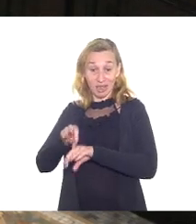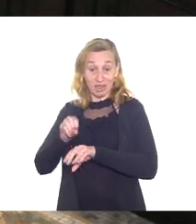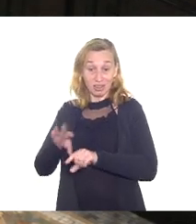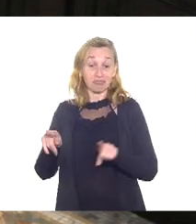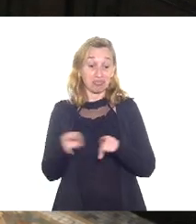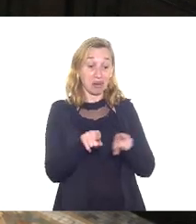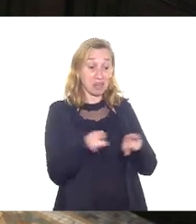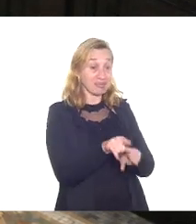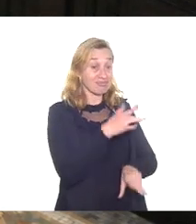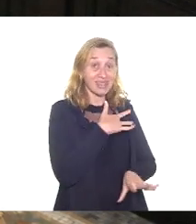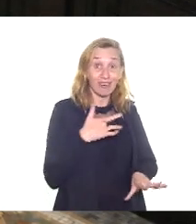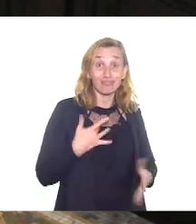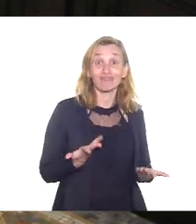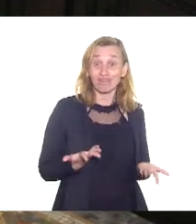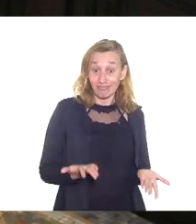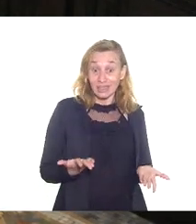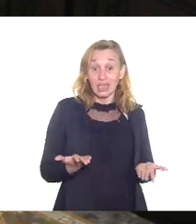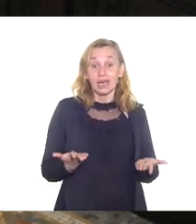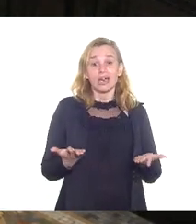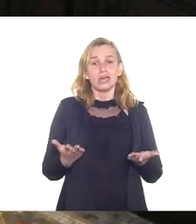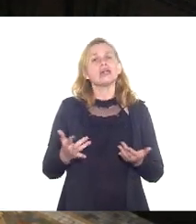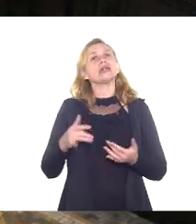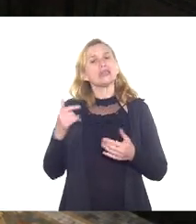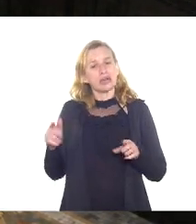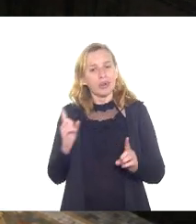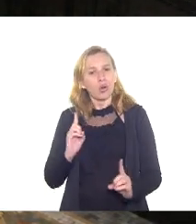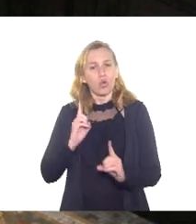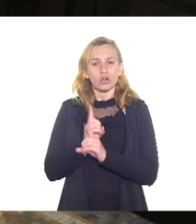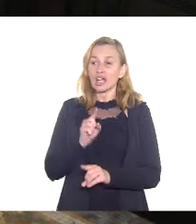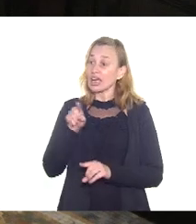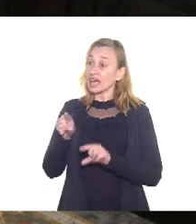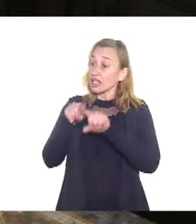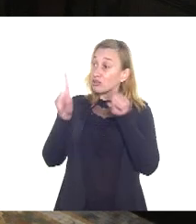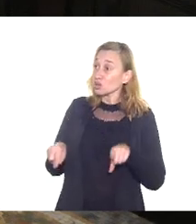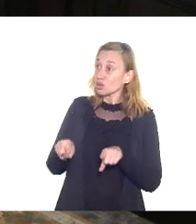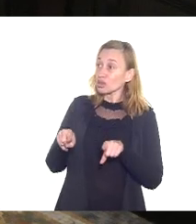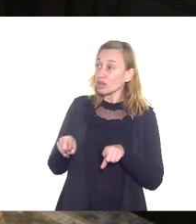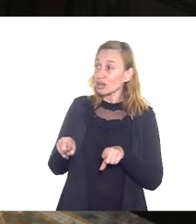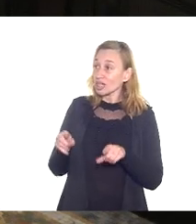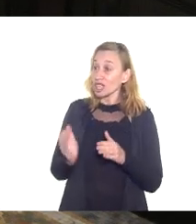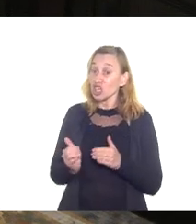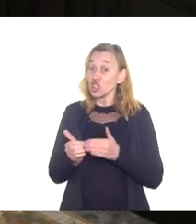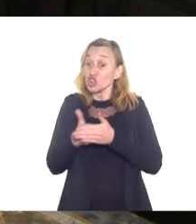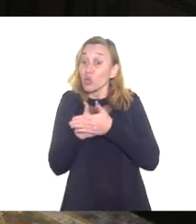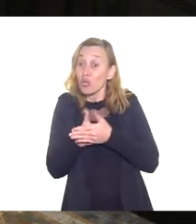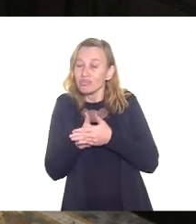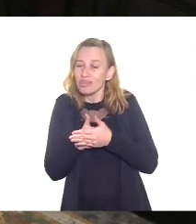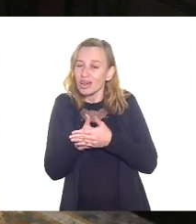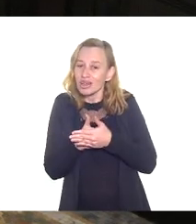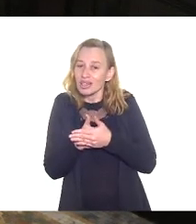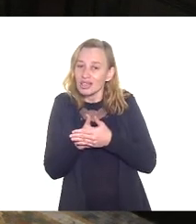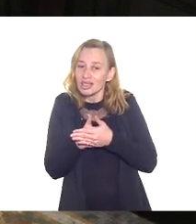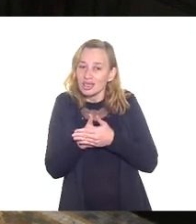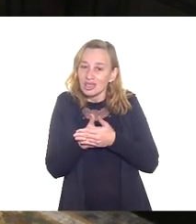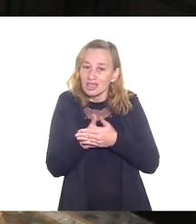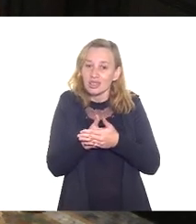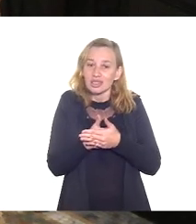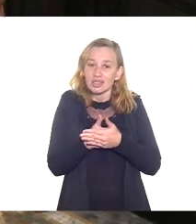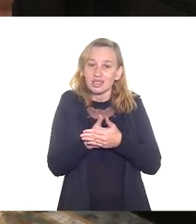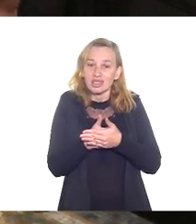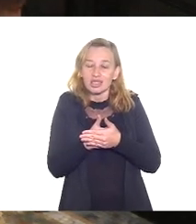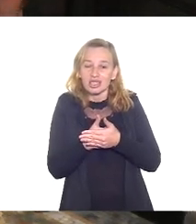de saúde, né, mas também encontramos aqueles funcionários que tentam tapar o sol com a peneira, tentam esconder, tentam desvirtuar as